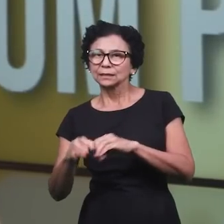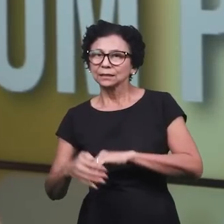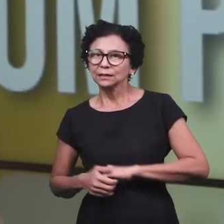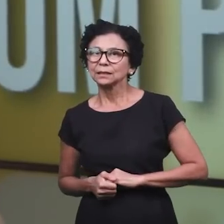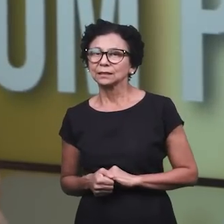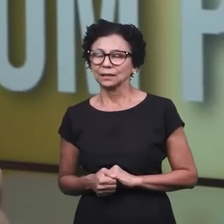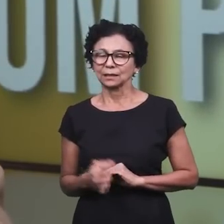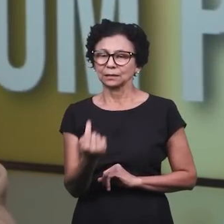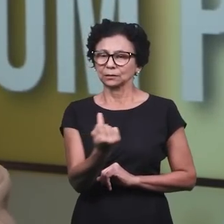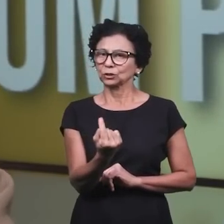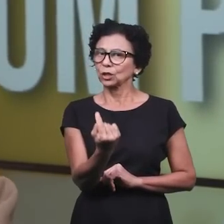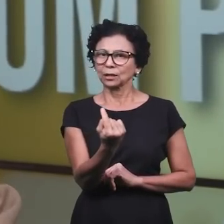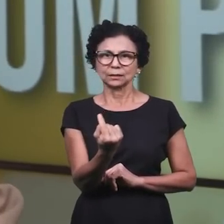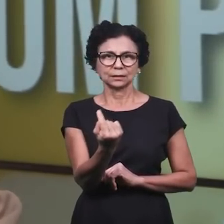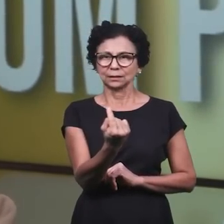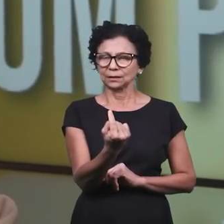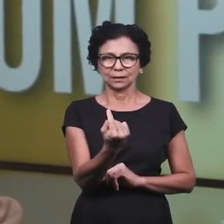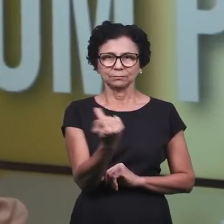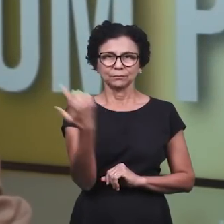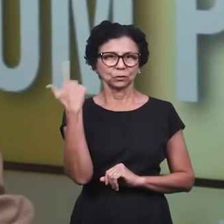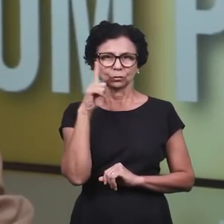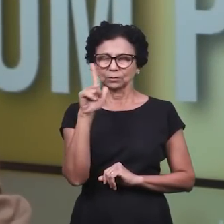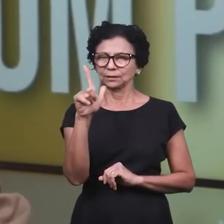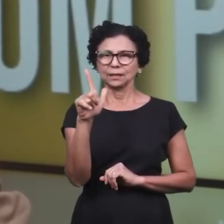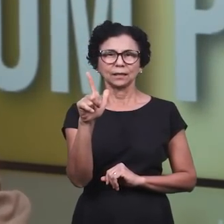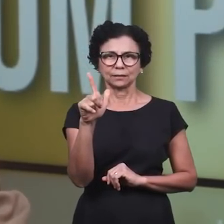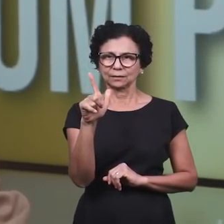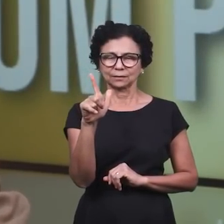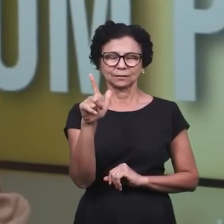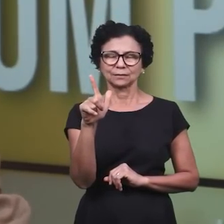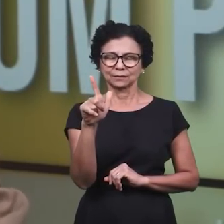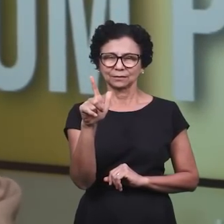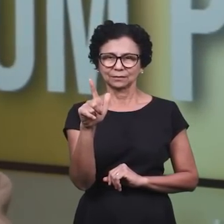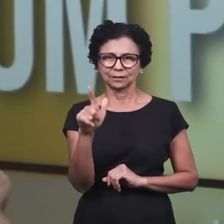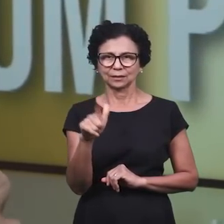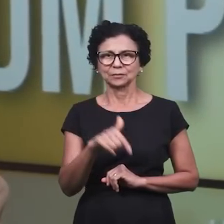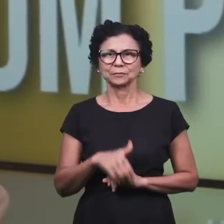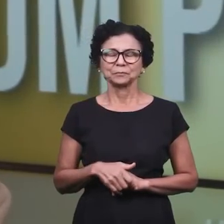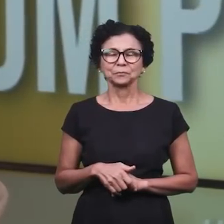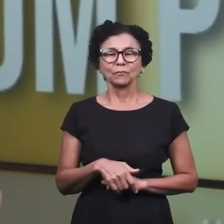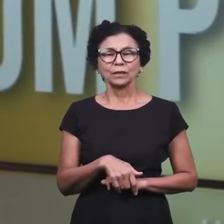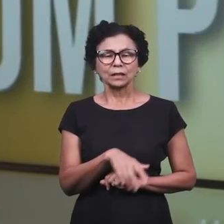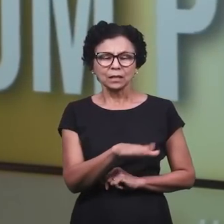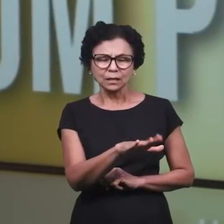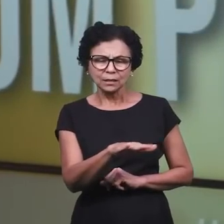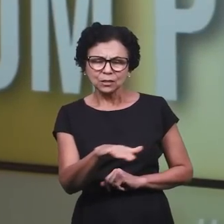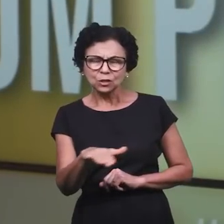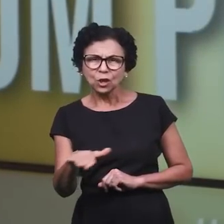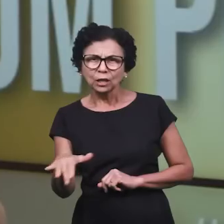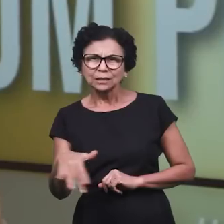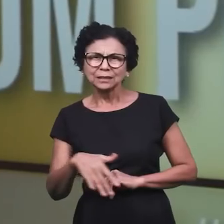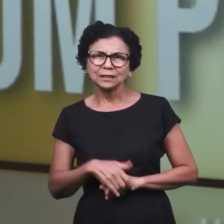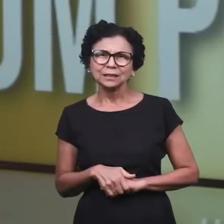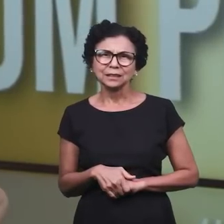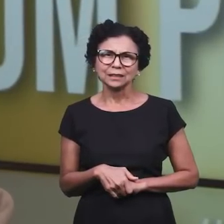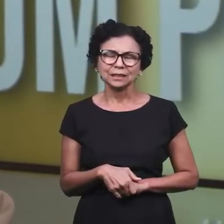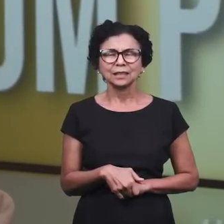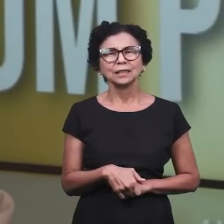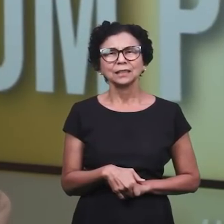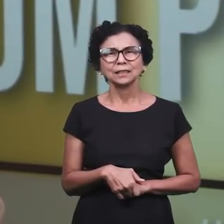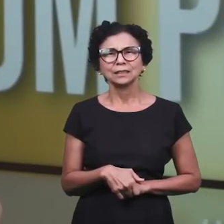Interessante conduzida. isso, né? Ela Tem vai que- ser conduzida, né? Isso mesmo. Então, a criança está ali na pré-escola, já começa a ter noção de alguma